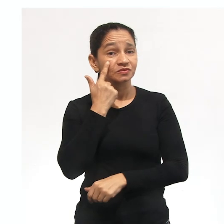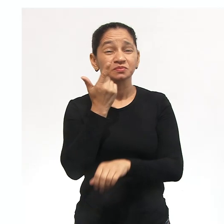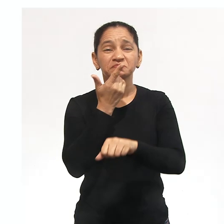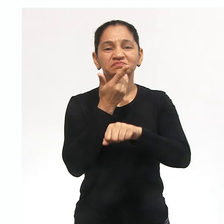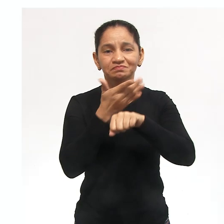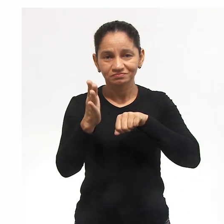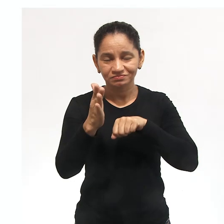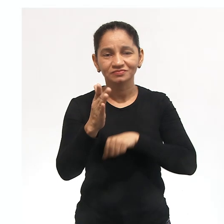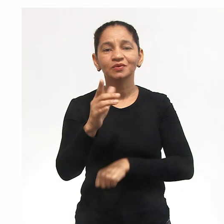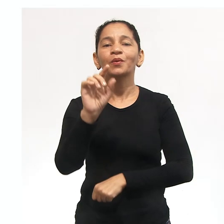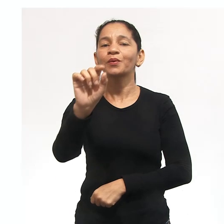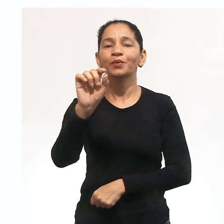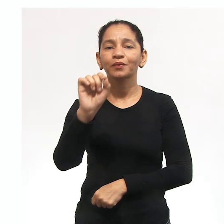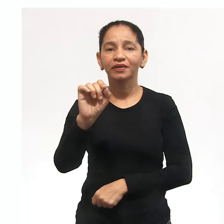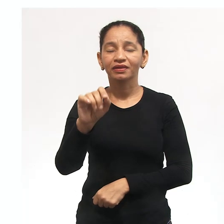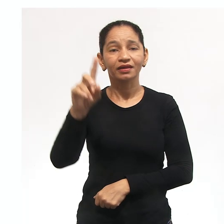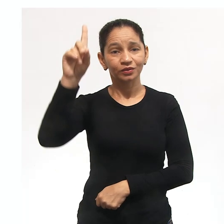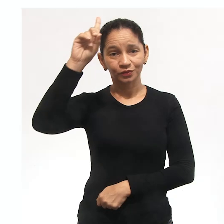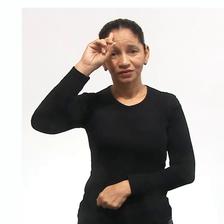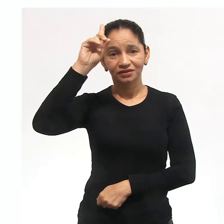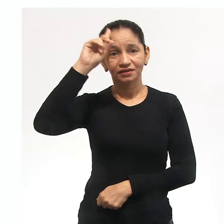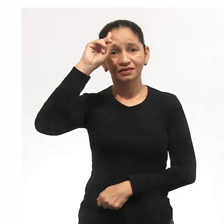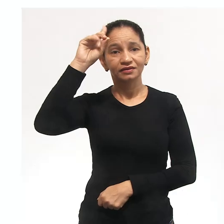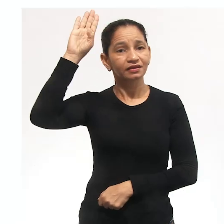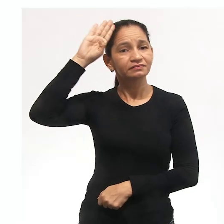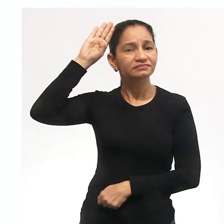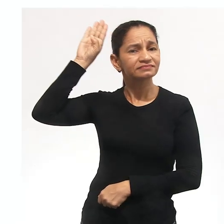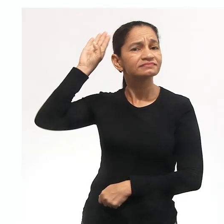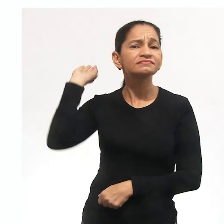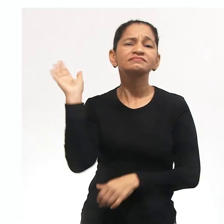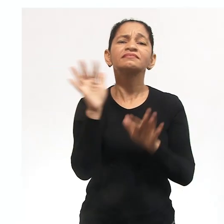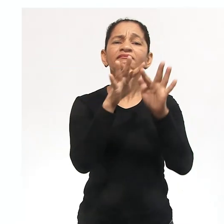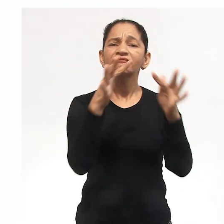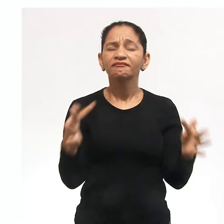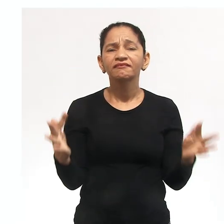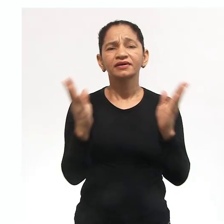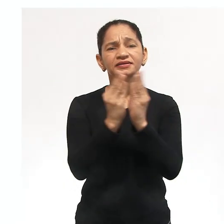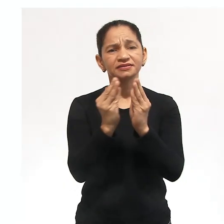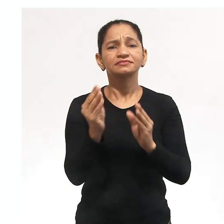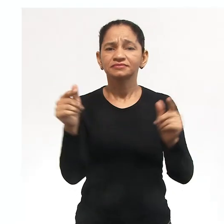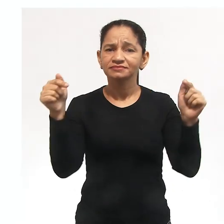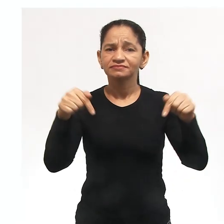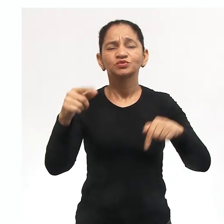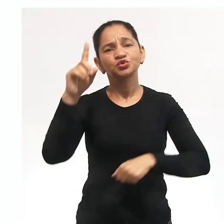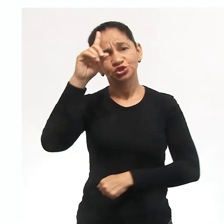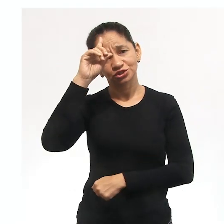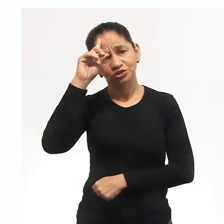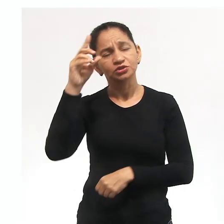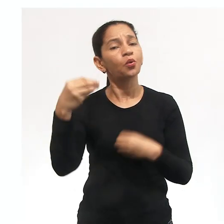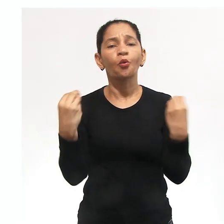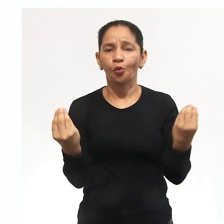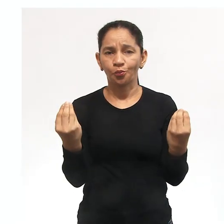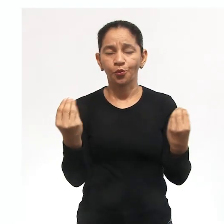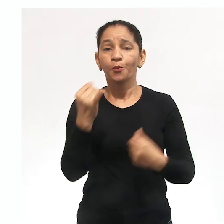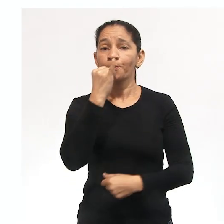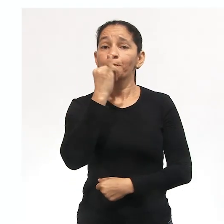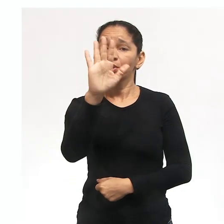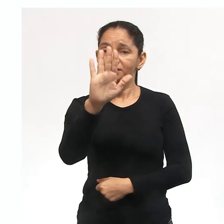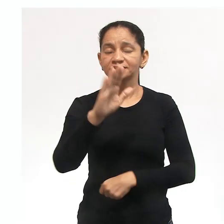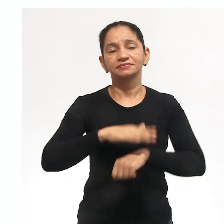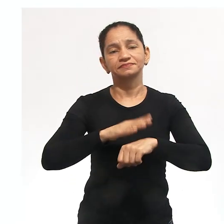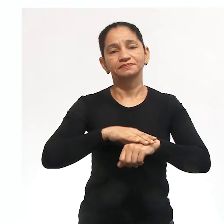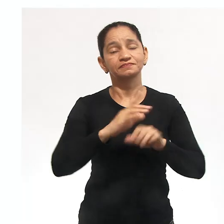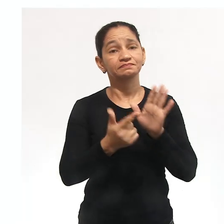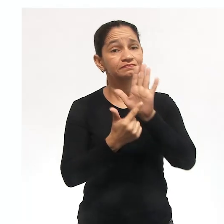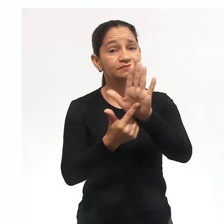exemplo prático, um exemplo no cotidiano acadêmico, para ficar mais simples para a gente entender. Por exemplo, seria